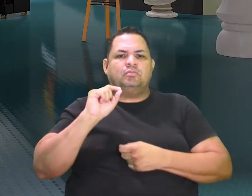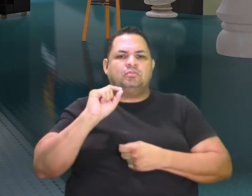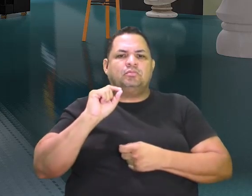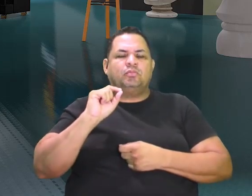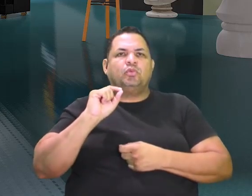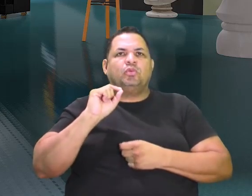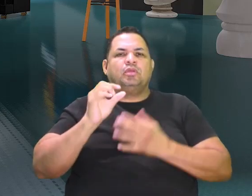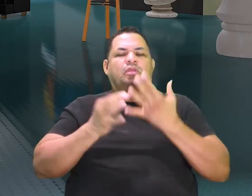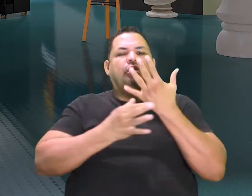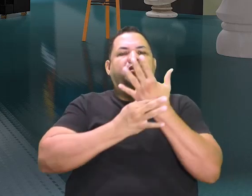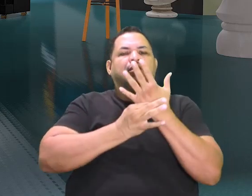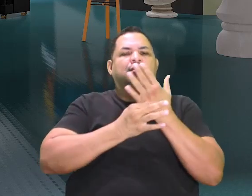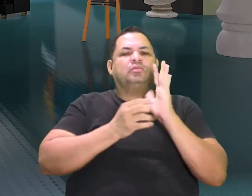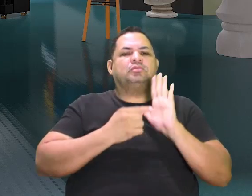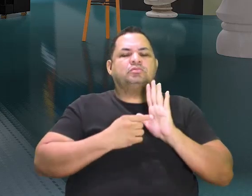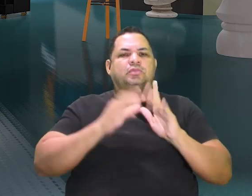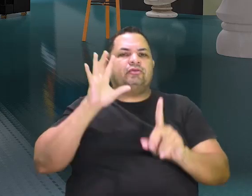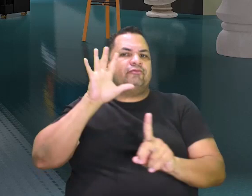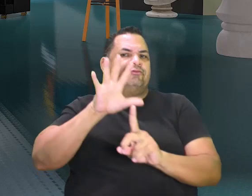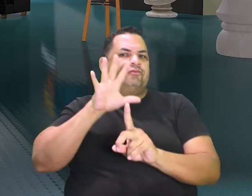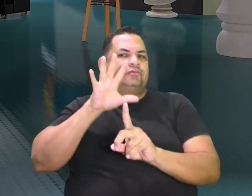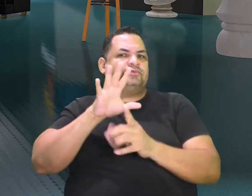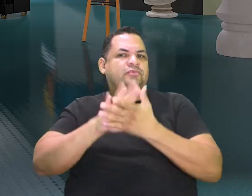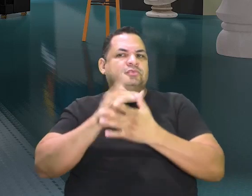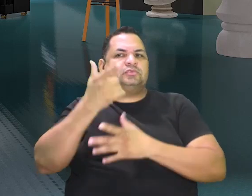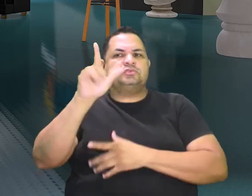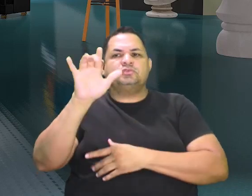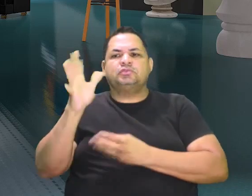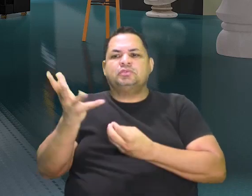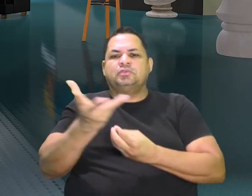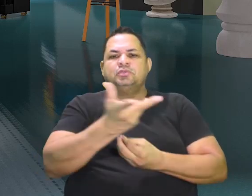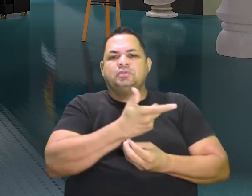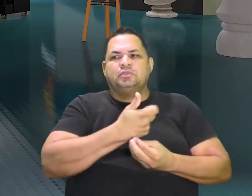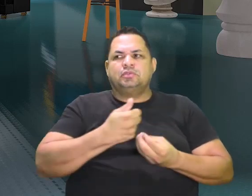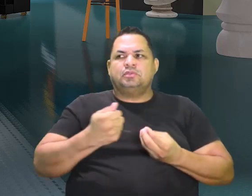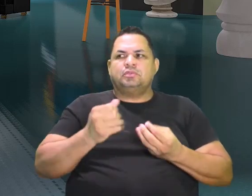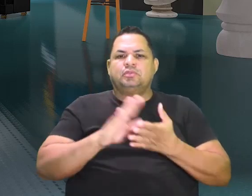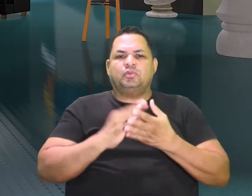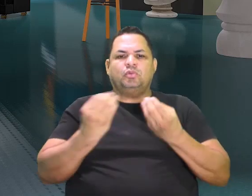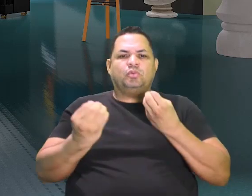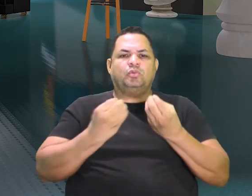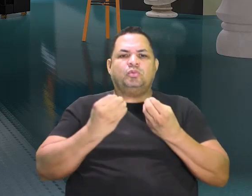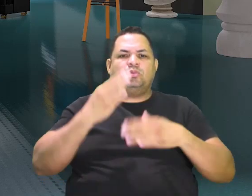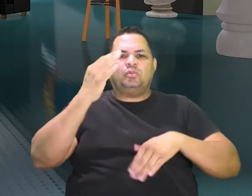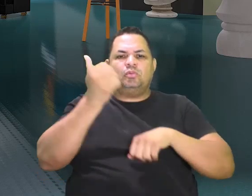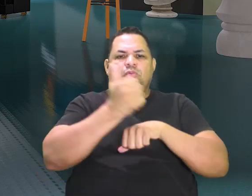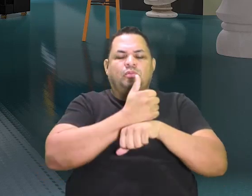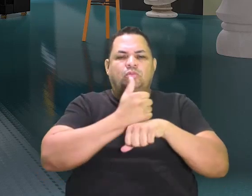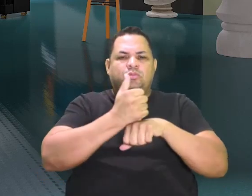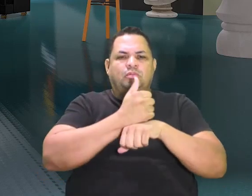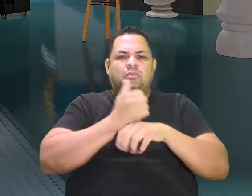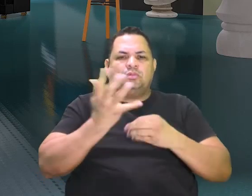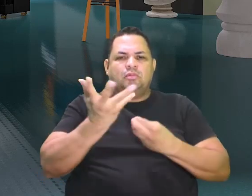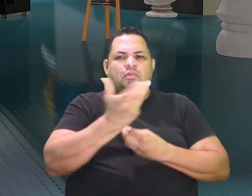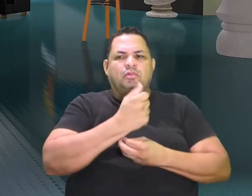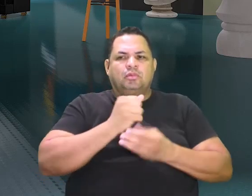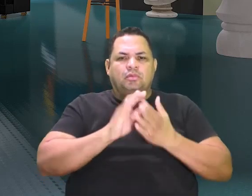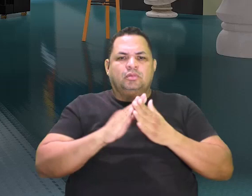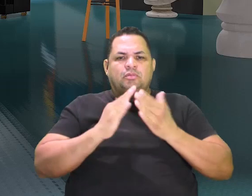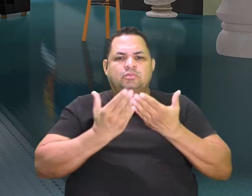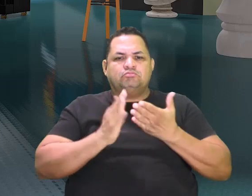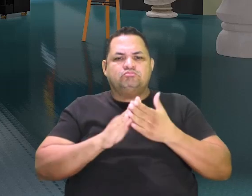que o realismo trouxe para as outras formas de arte, como é que os artistas conseguiram seguir